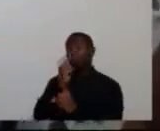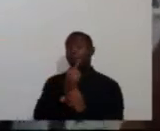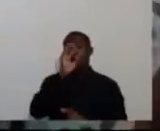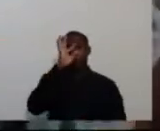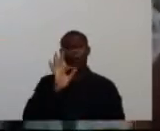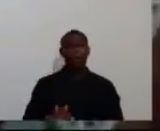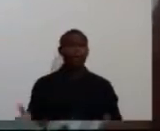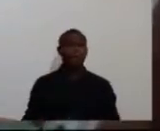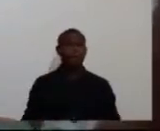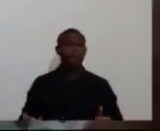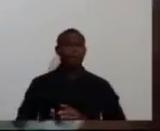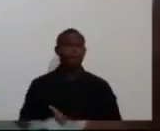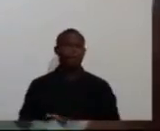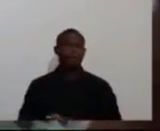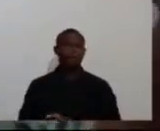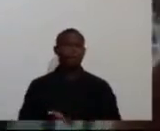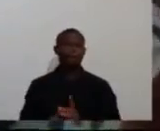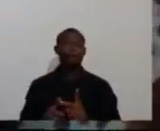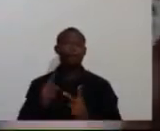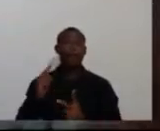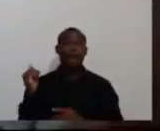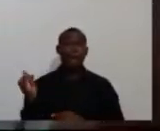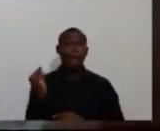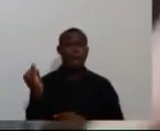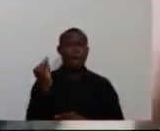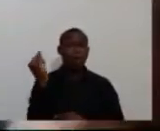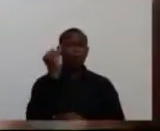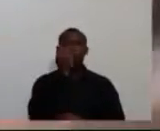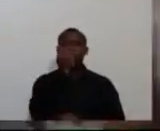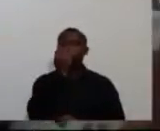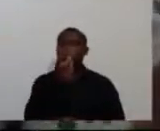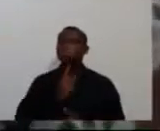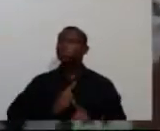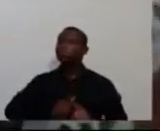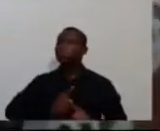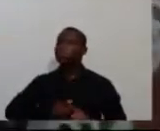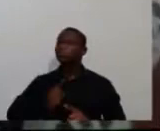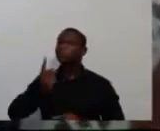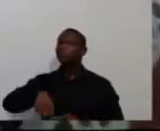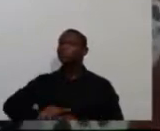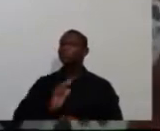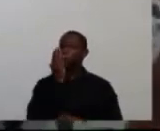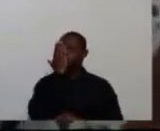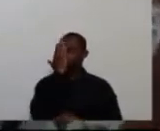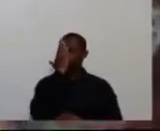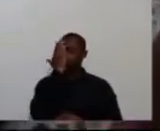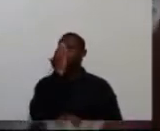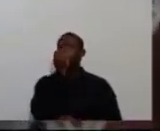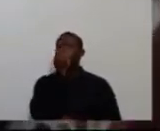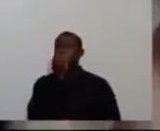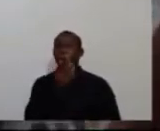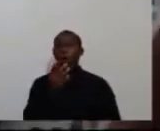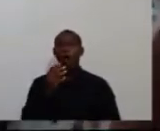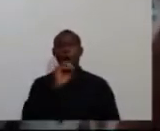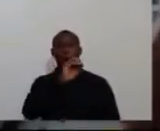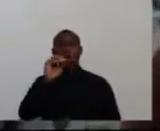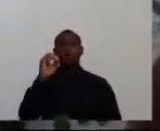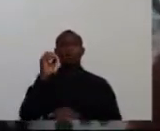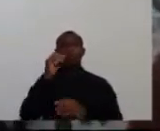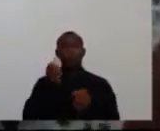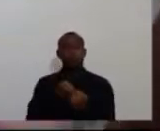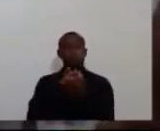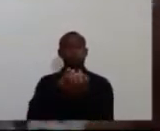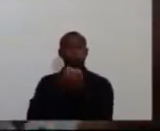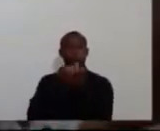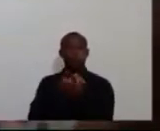rico, ao mesmo tempo que é muito, nossa, mas já, né? Hoje no repórter, eu estava assistindo pela manhã, ele disse, olha, nunca foi tão rápido um